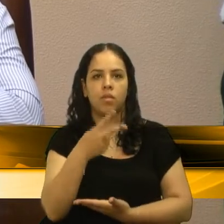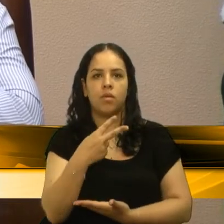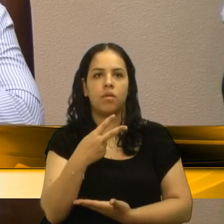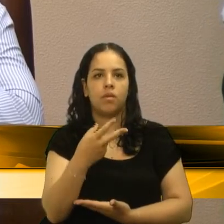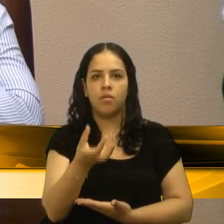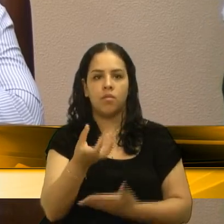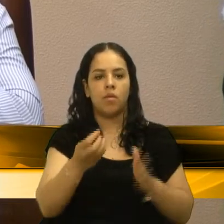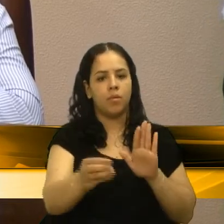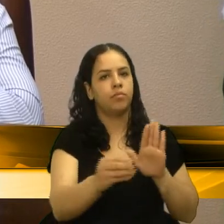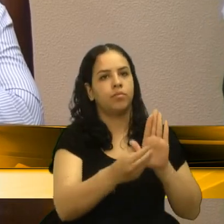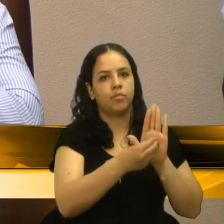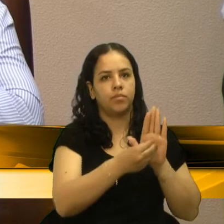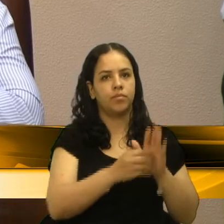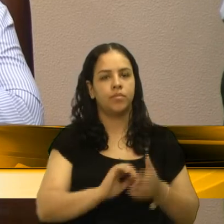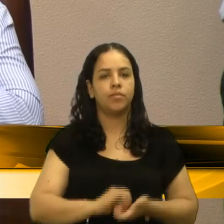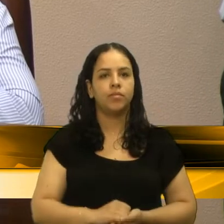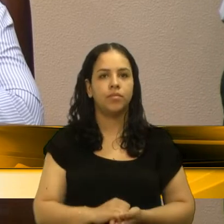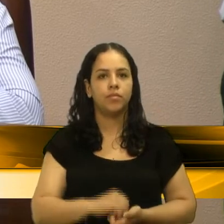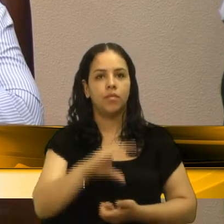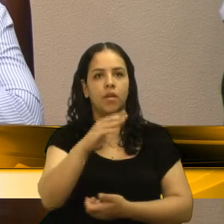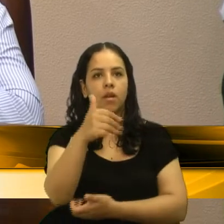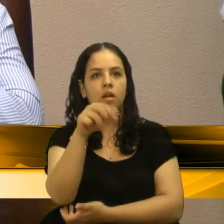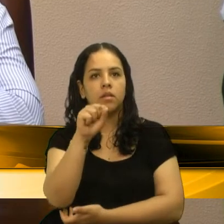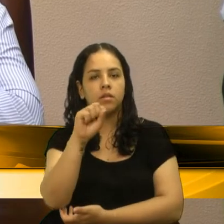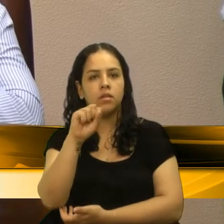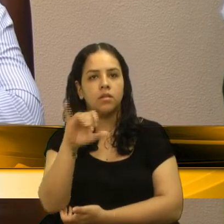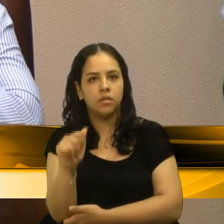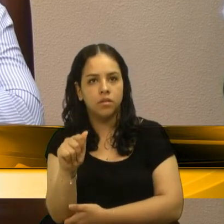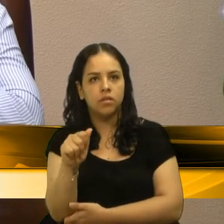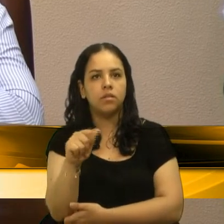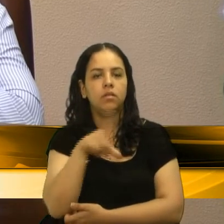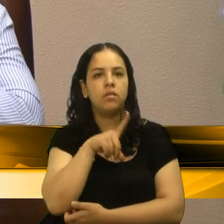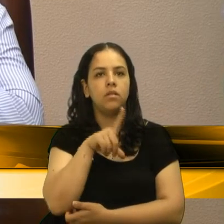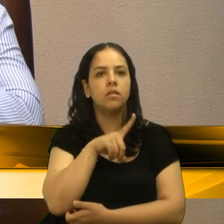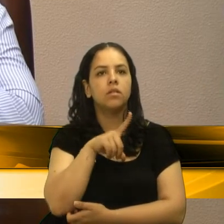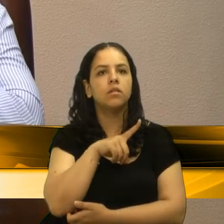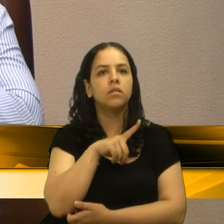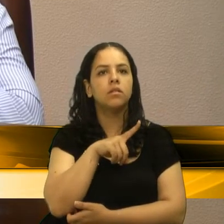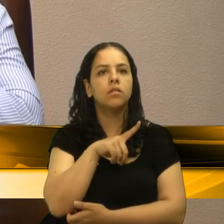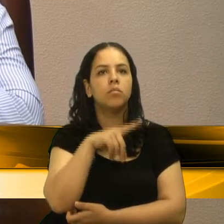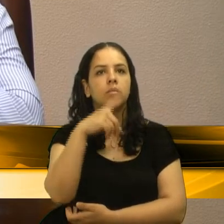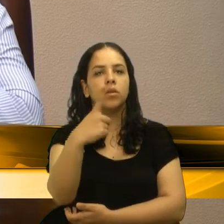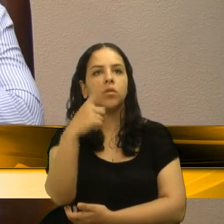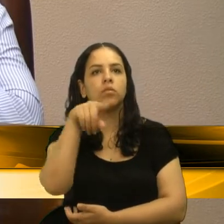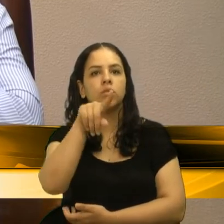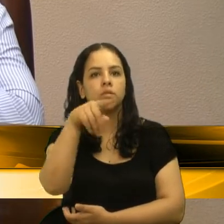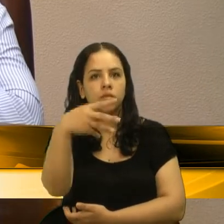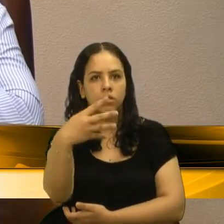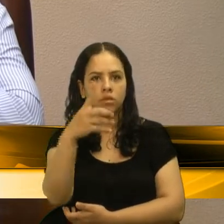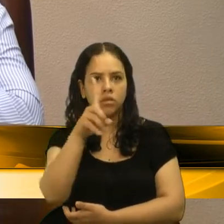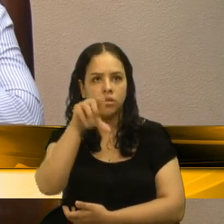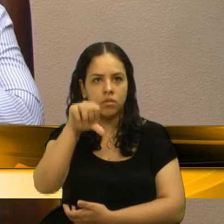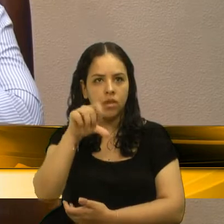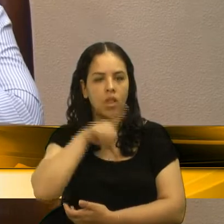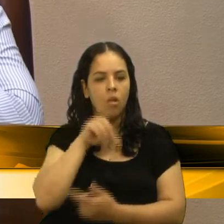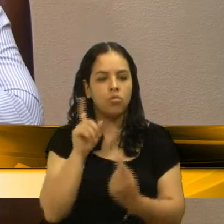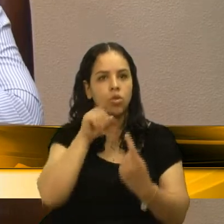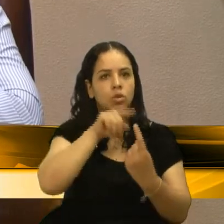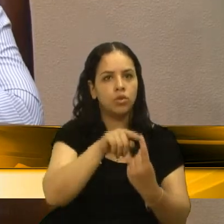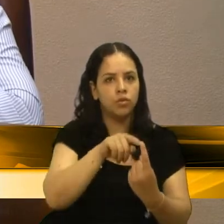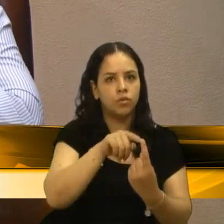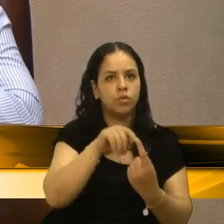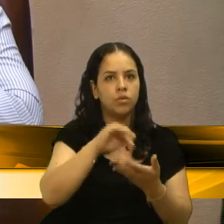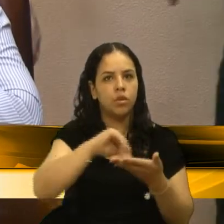Cássia, quanto a esse mesmo documento, o Decreto Legislativo 1419, que tinha como objetivo sustar os efeitos do